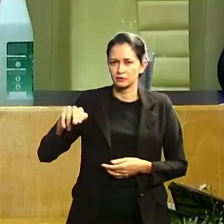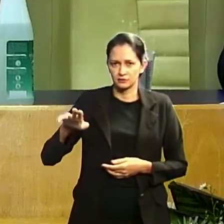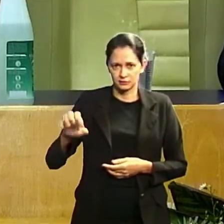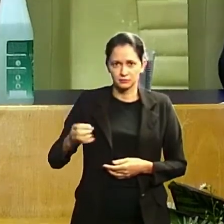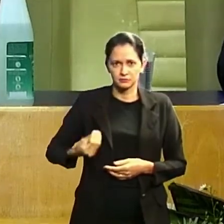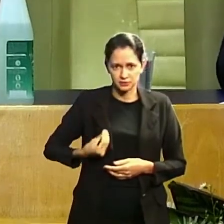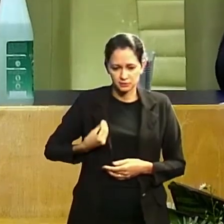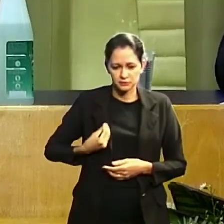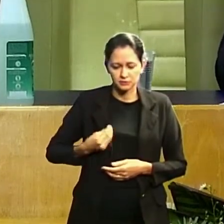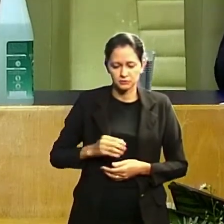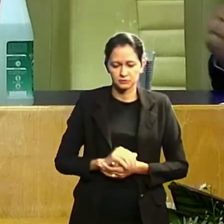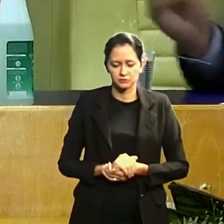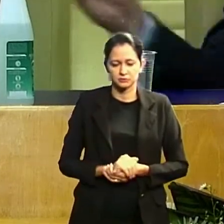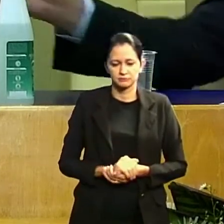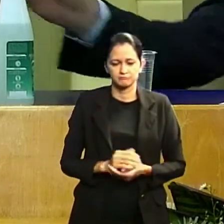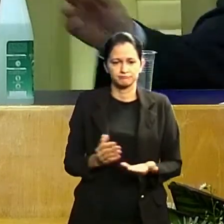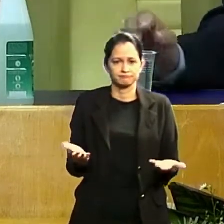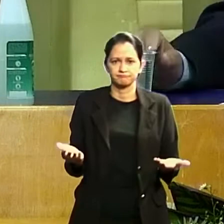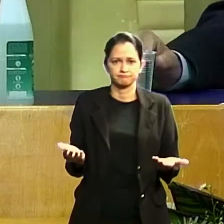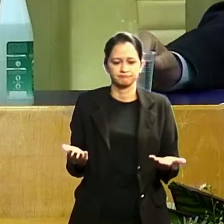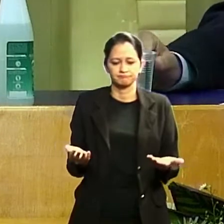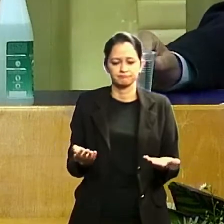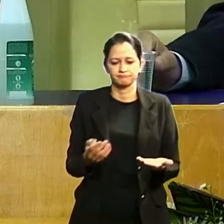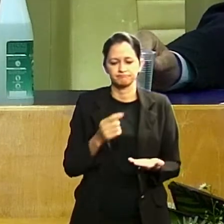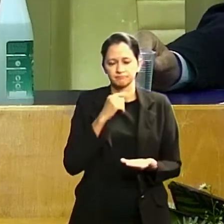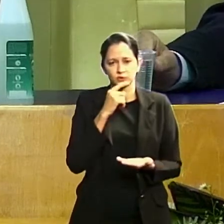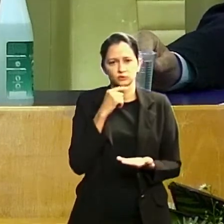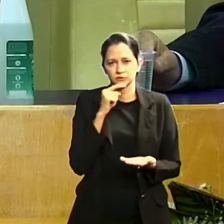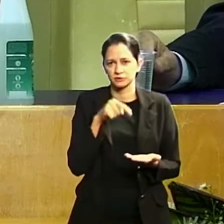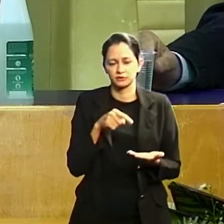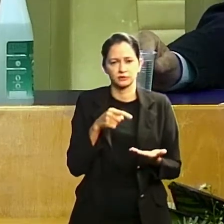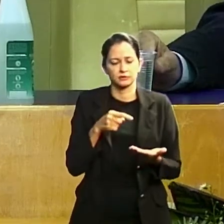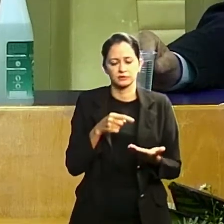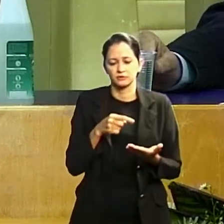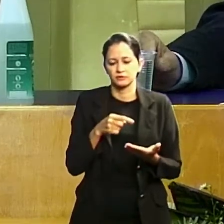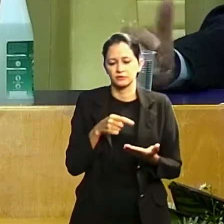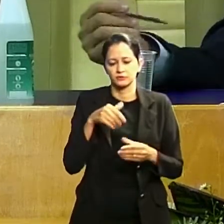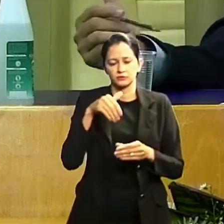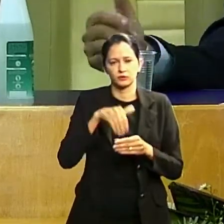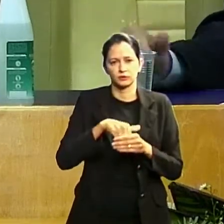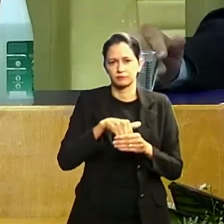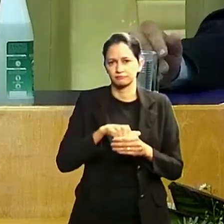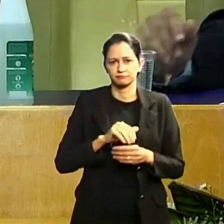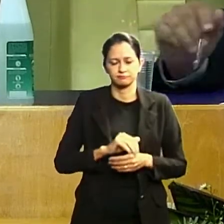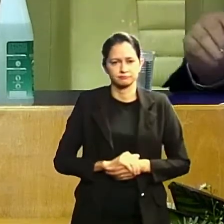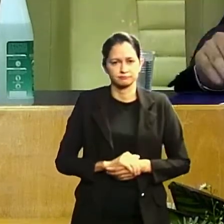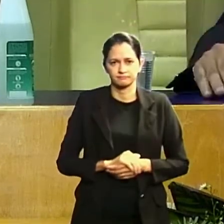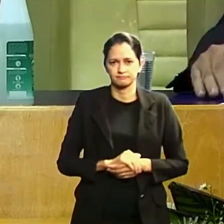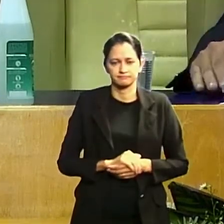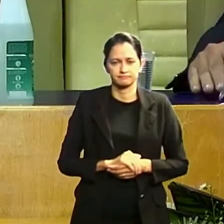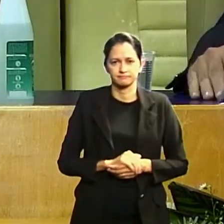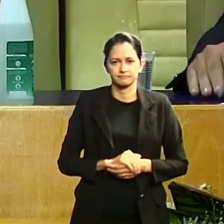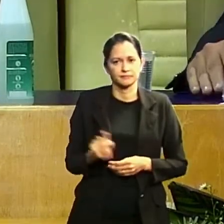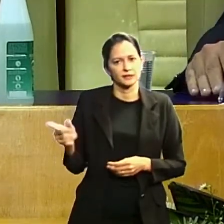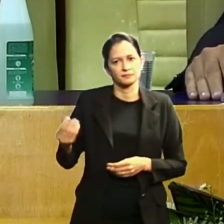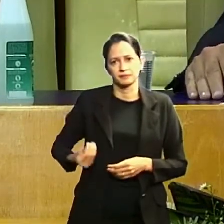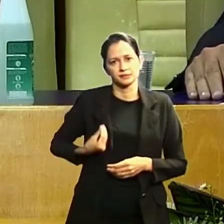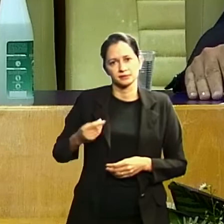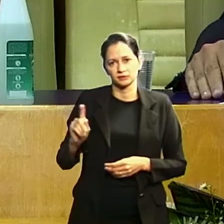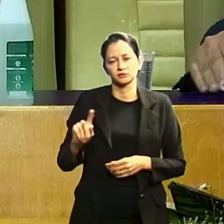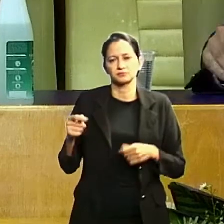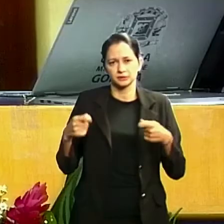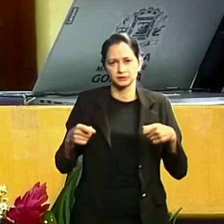ser prejudicado. Esse é utilidade pública, Excelência. Mas ele não está